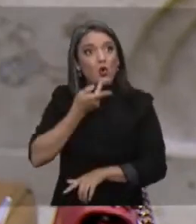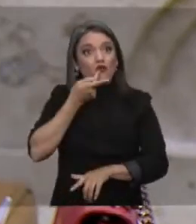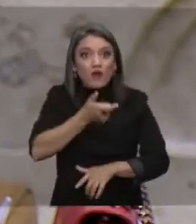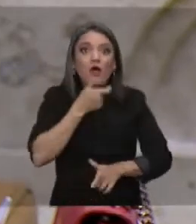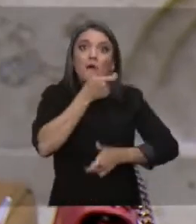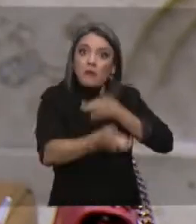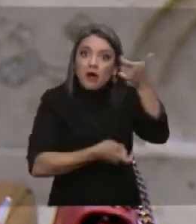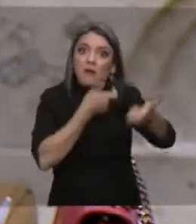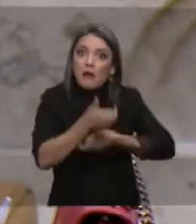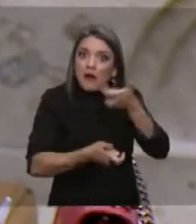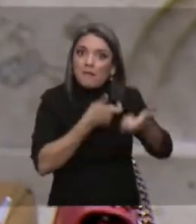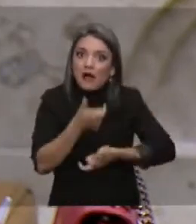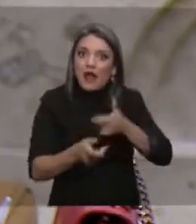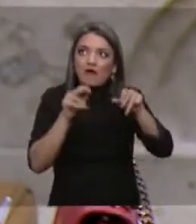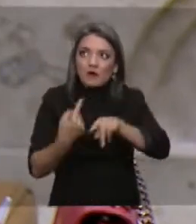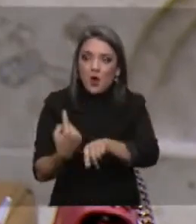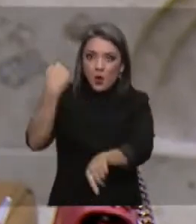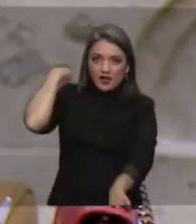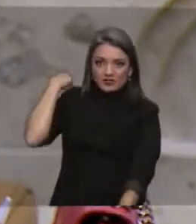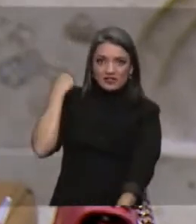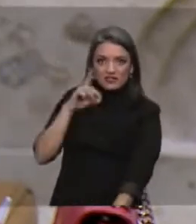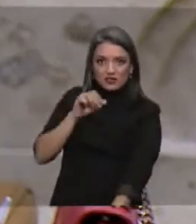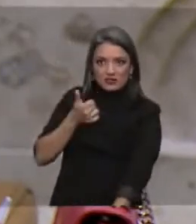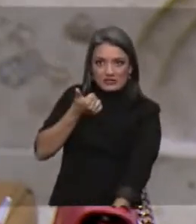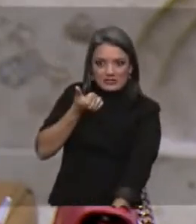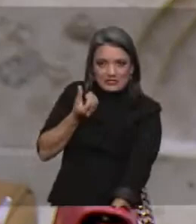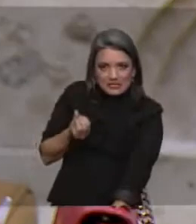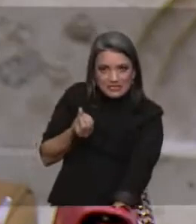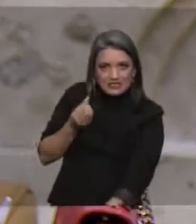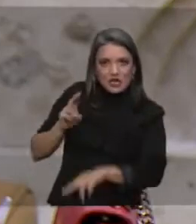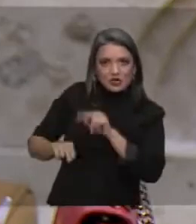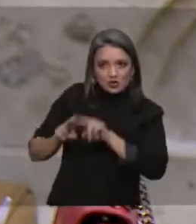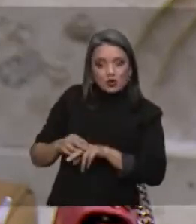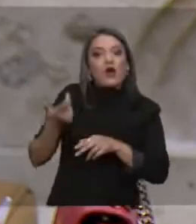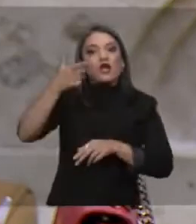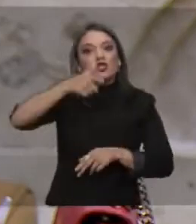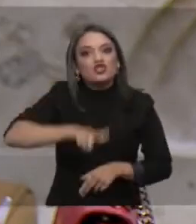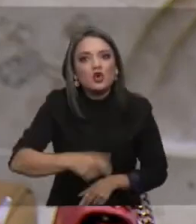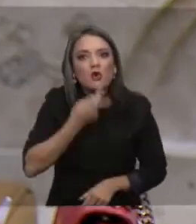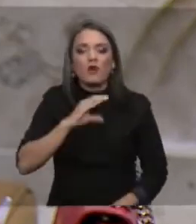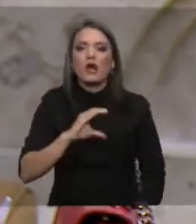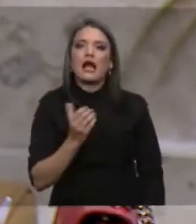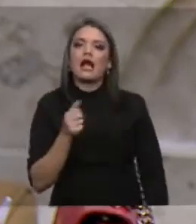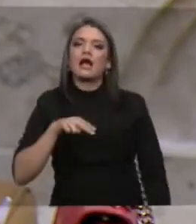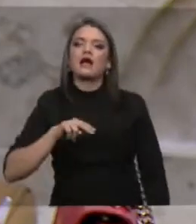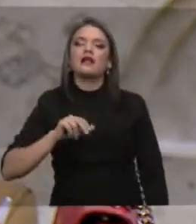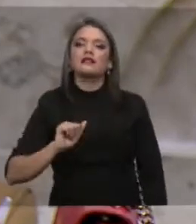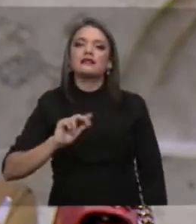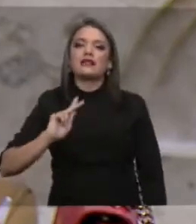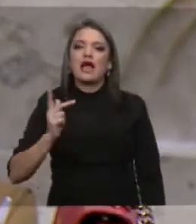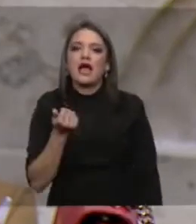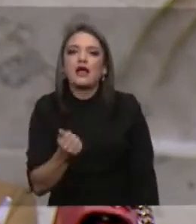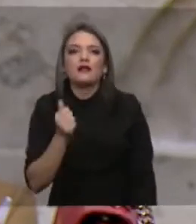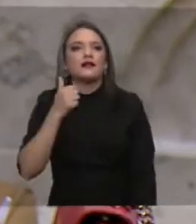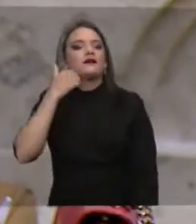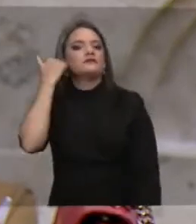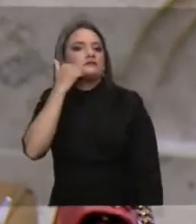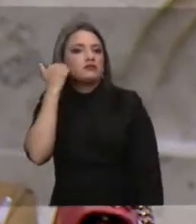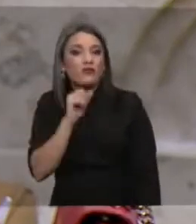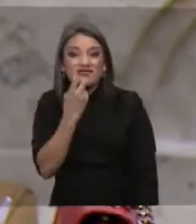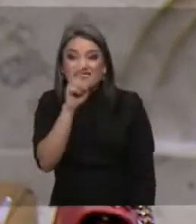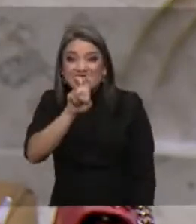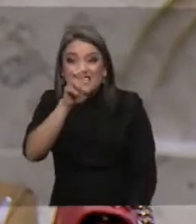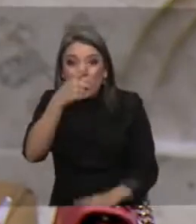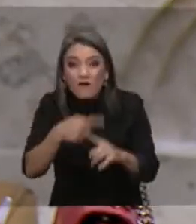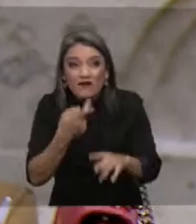havia utilizado anteriormente, em 16 de 6 de 2020, empregou novamente a expressão canalha por 5 vezes, para referir-se ao